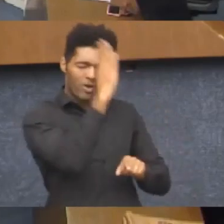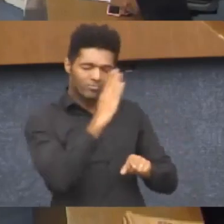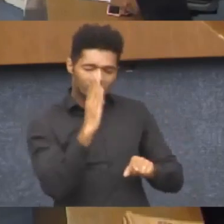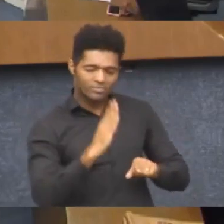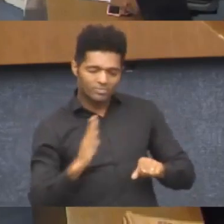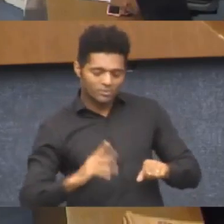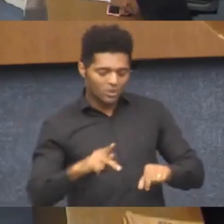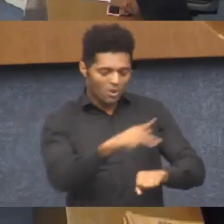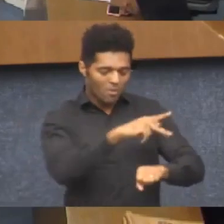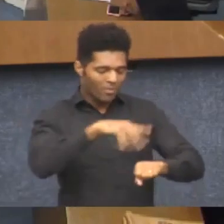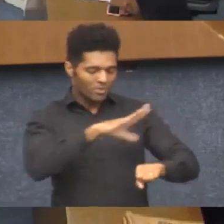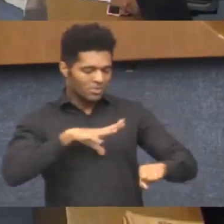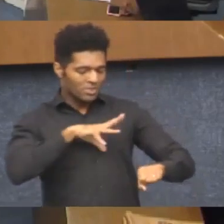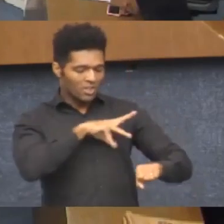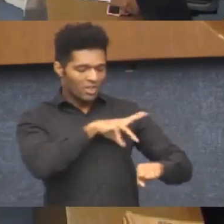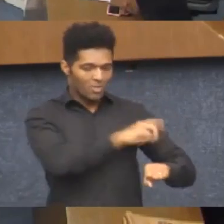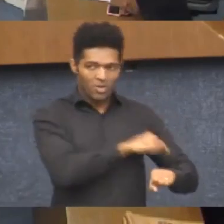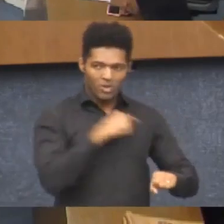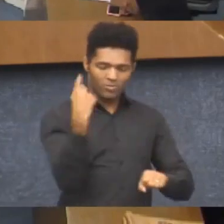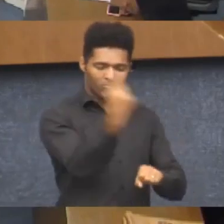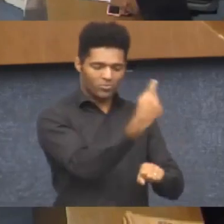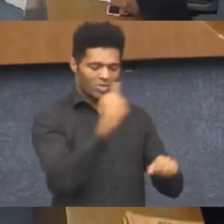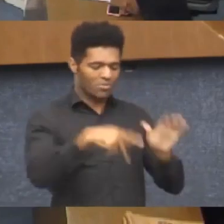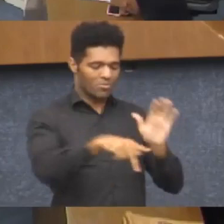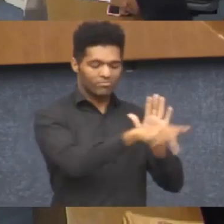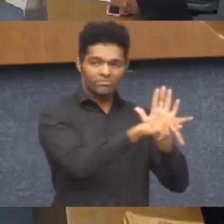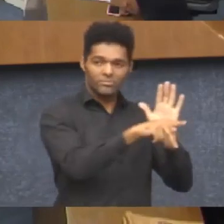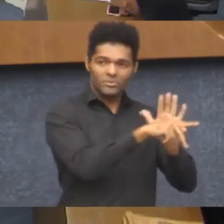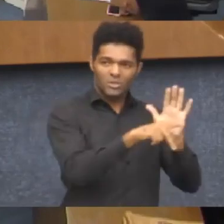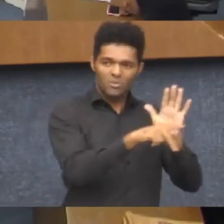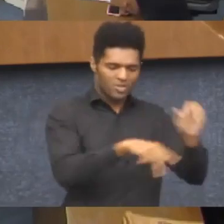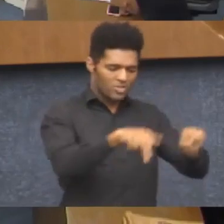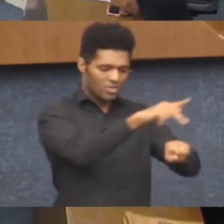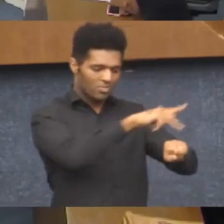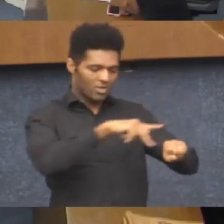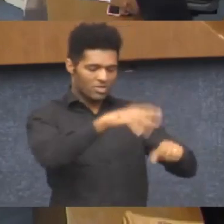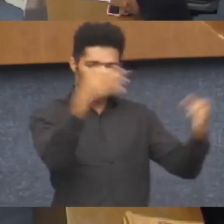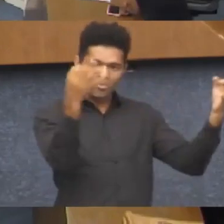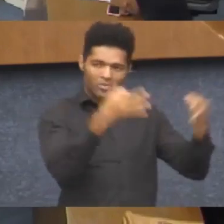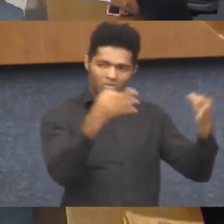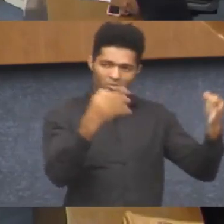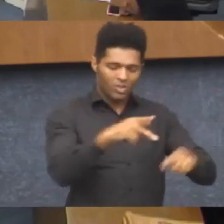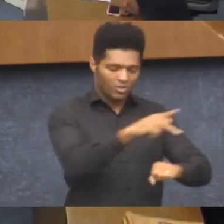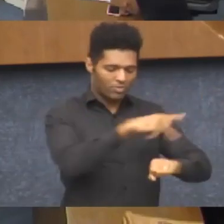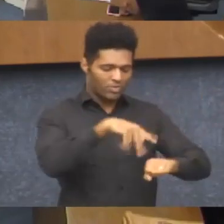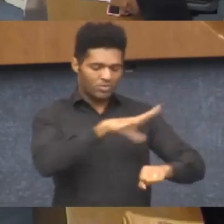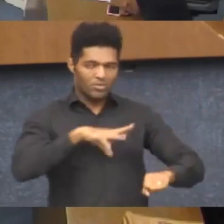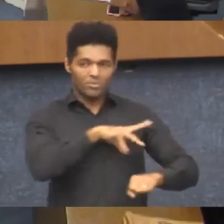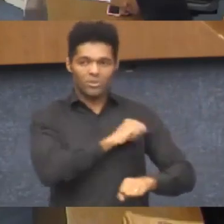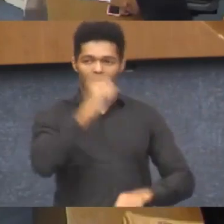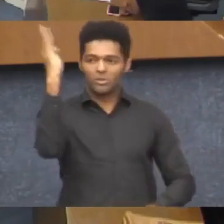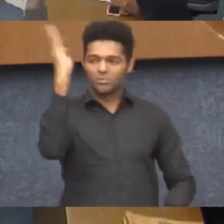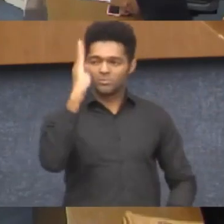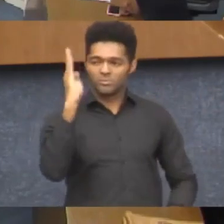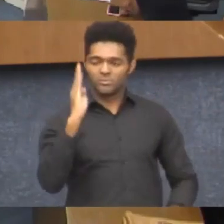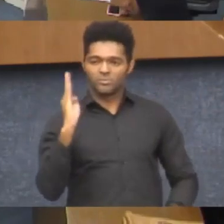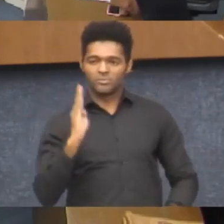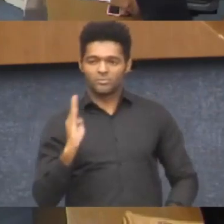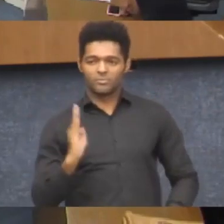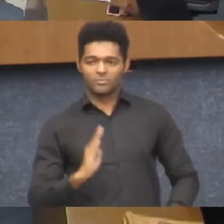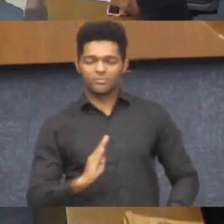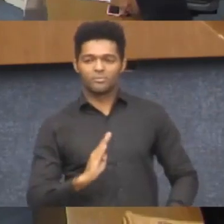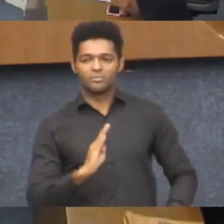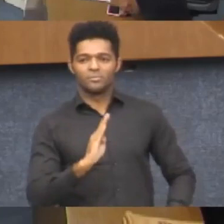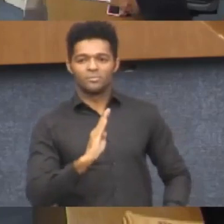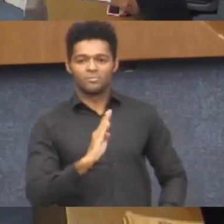ó pátria amada, dos filhos deste solo és mãe gentil, pátria amada,